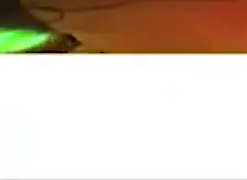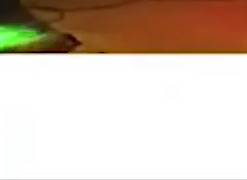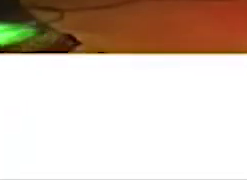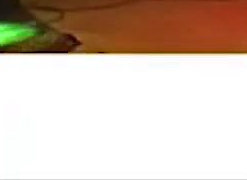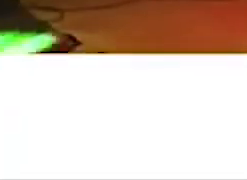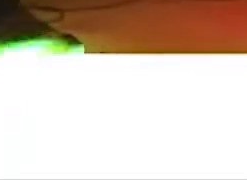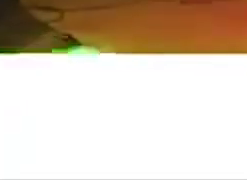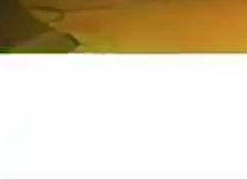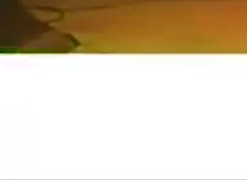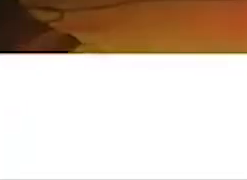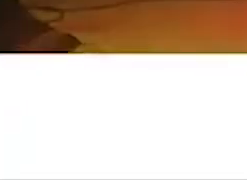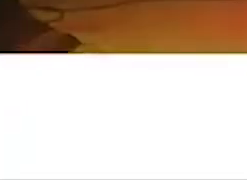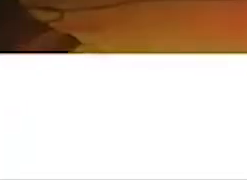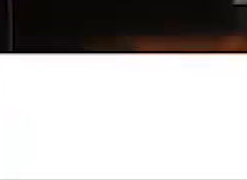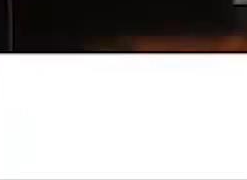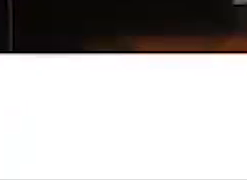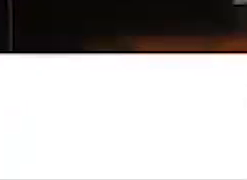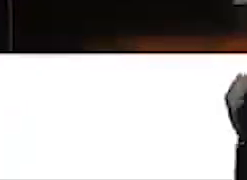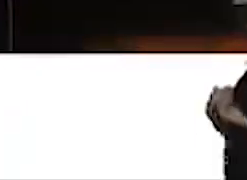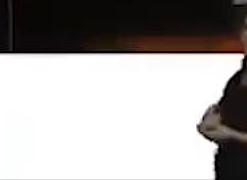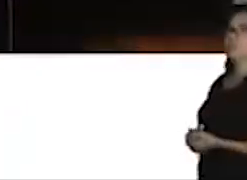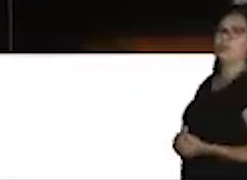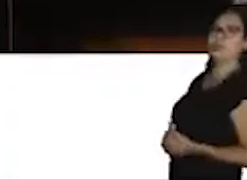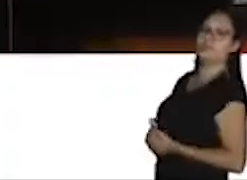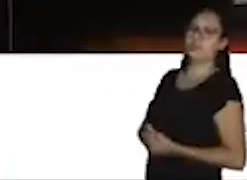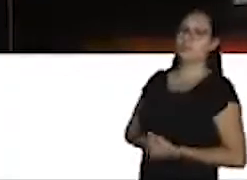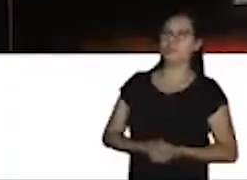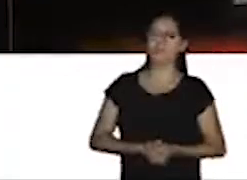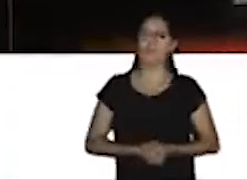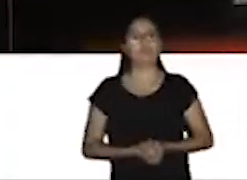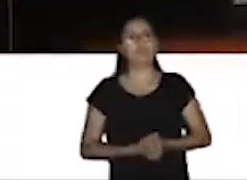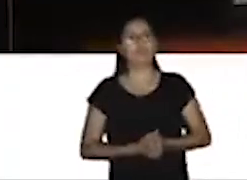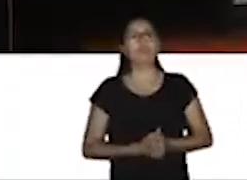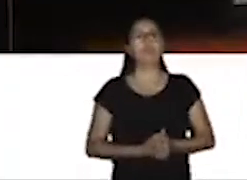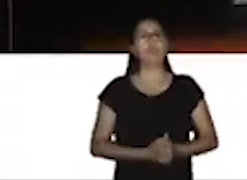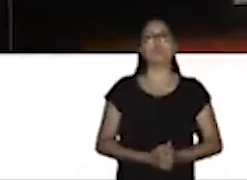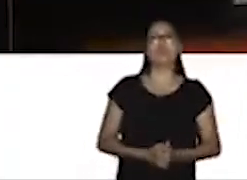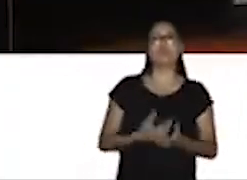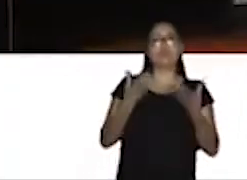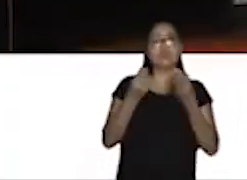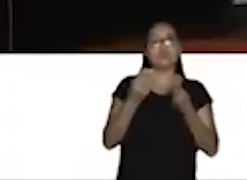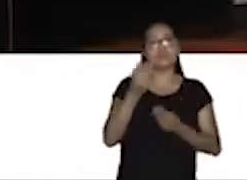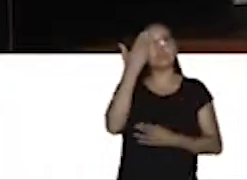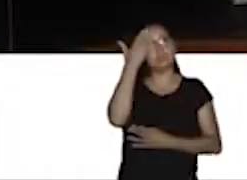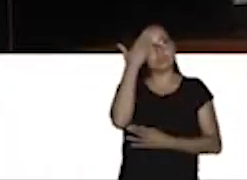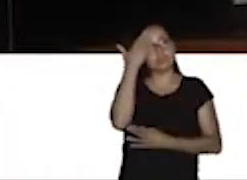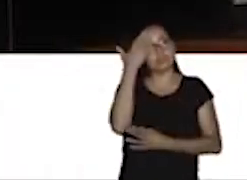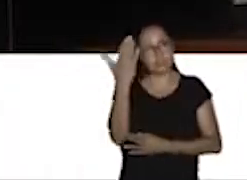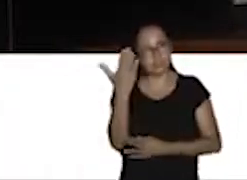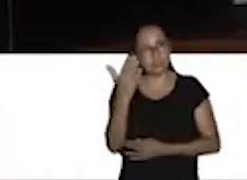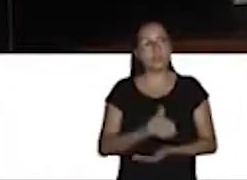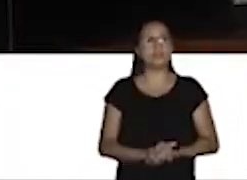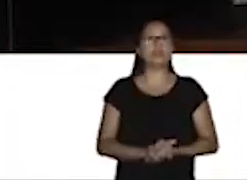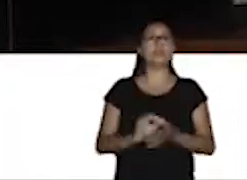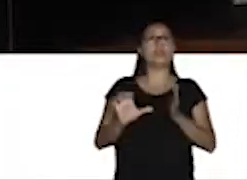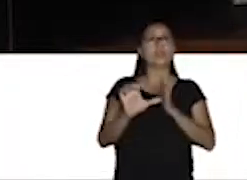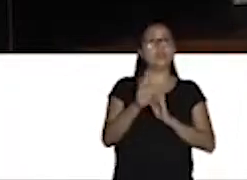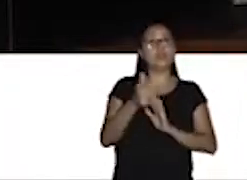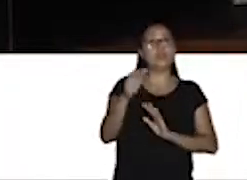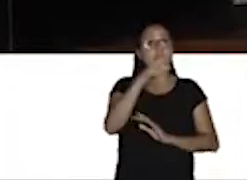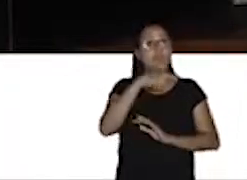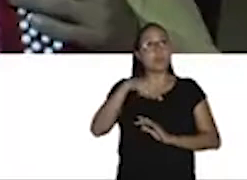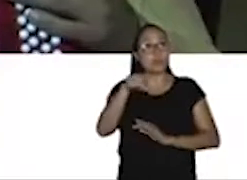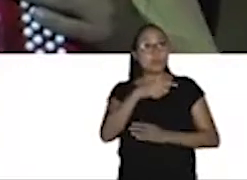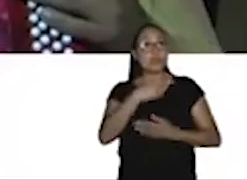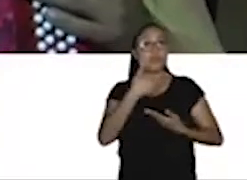coração. Feito! Muito obrigado! Gente, muito obrigado. Primeiro pelo convite